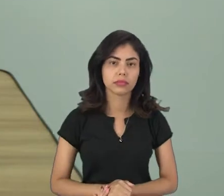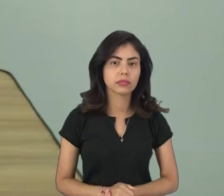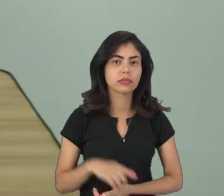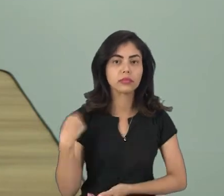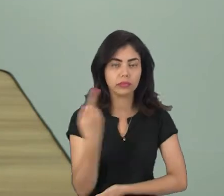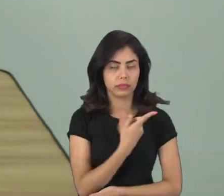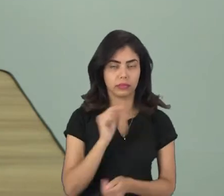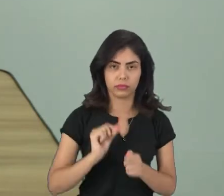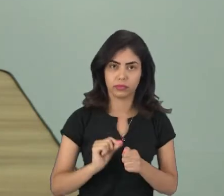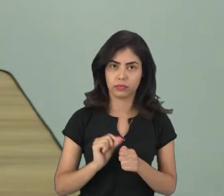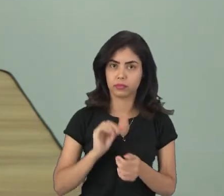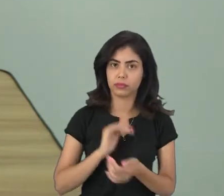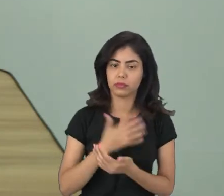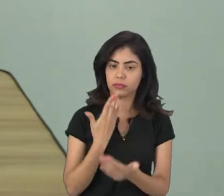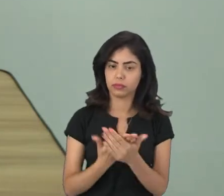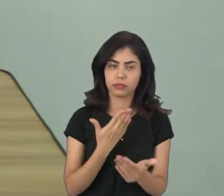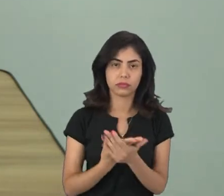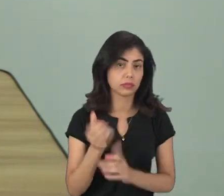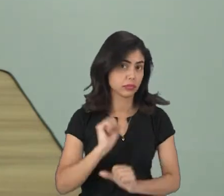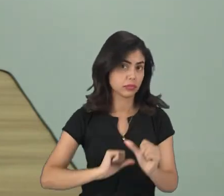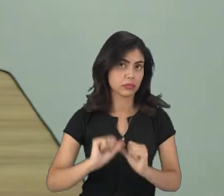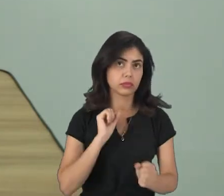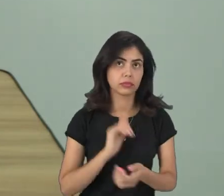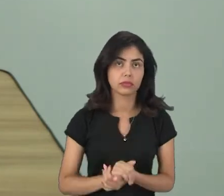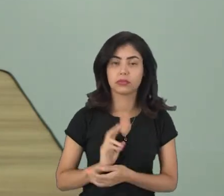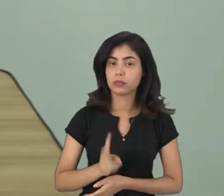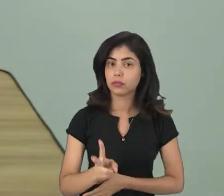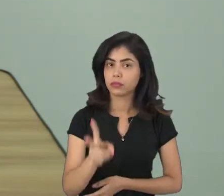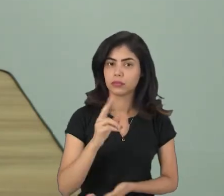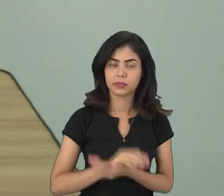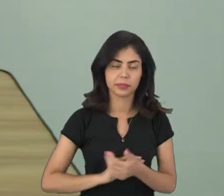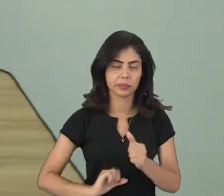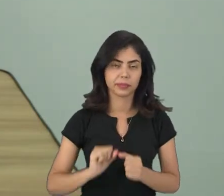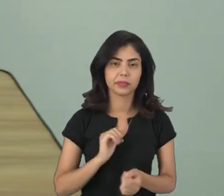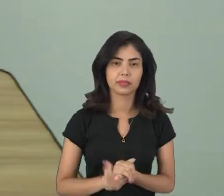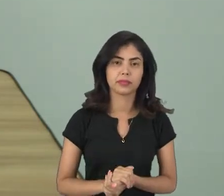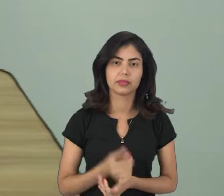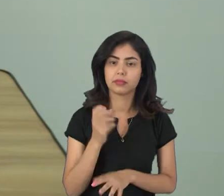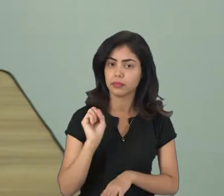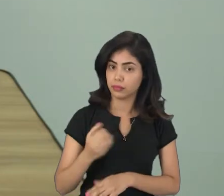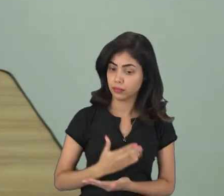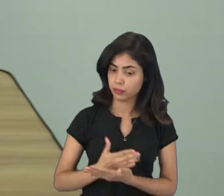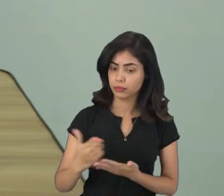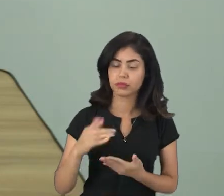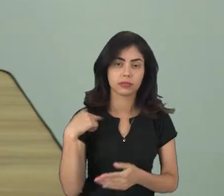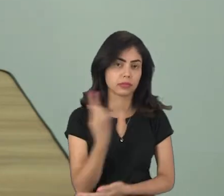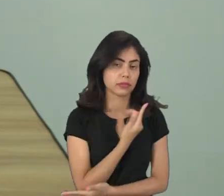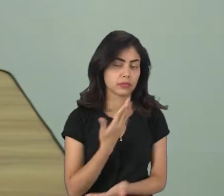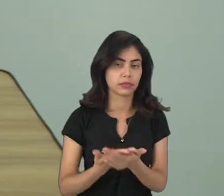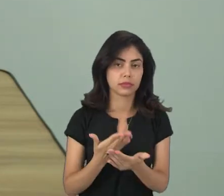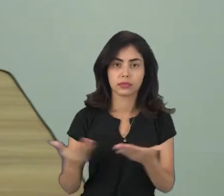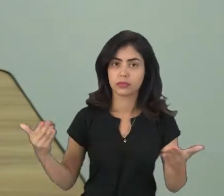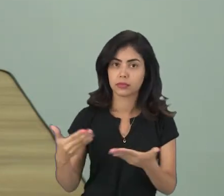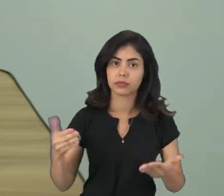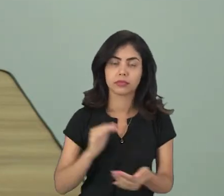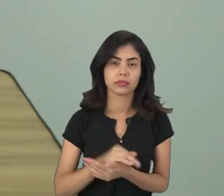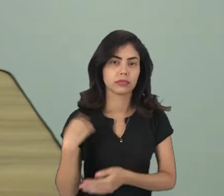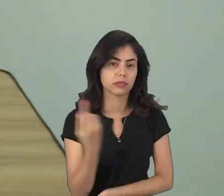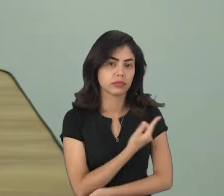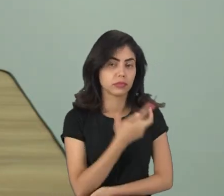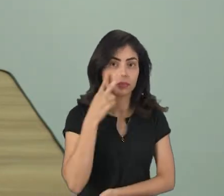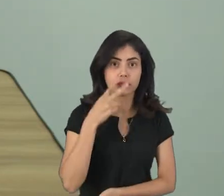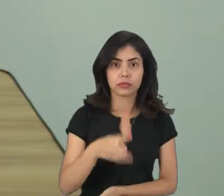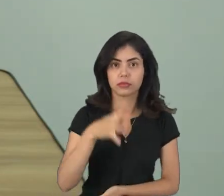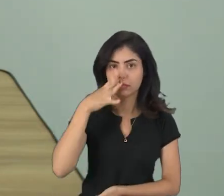nós vamos estudar sobre as mudanças e permanências. E para dar início à nossa aula de hoje, nós vamos assistir